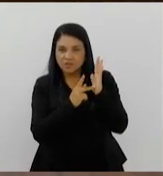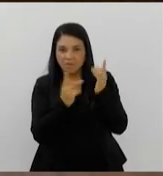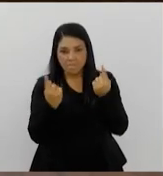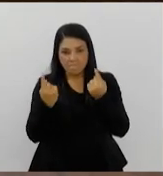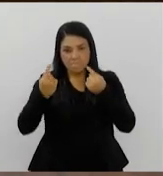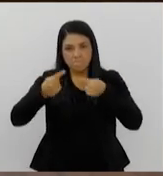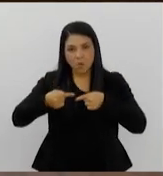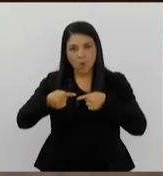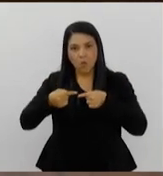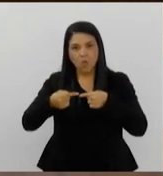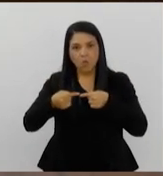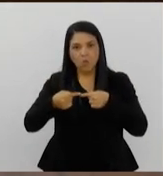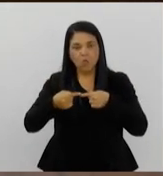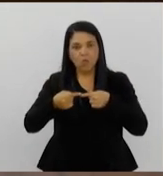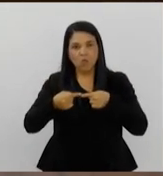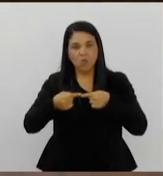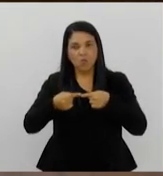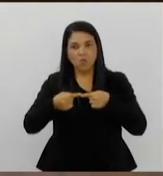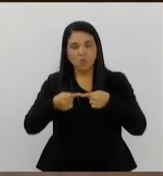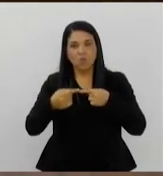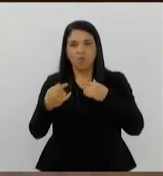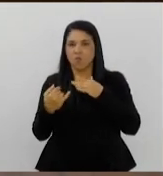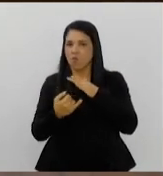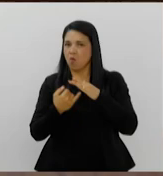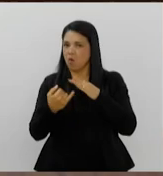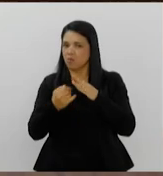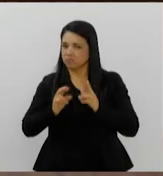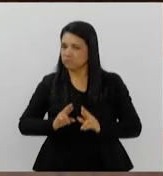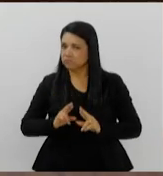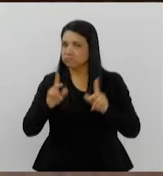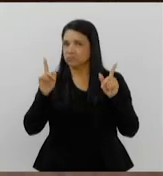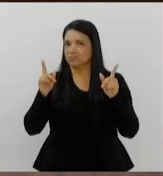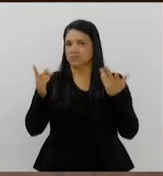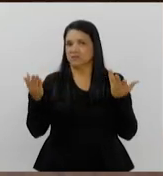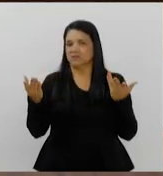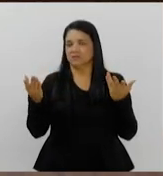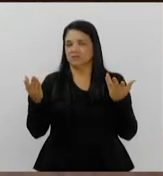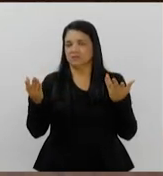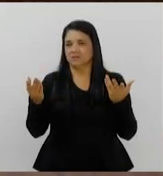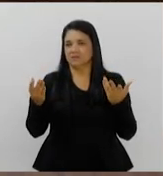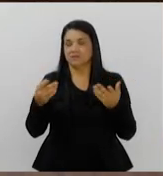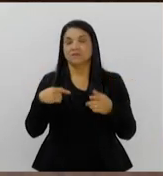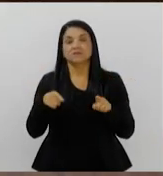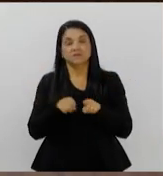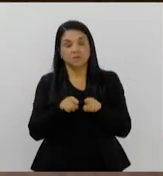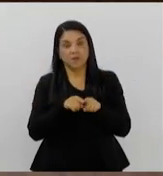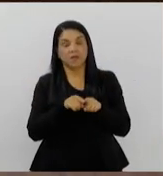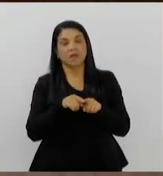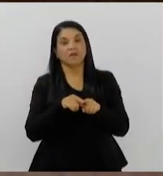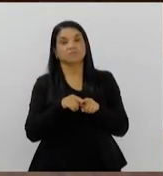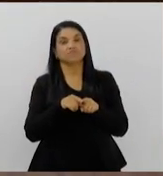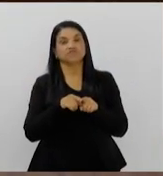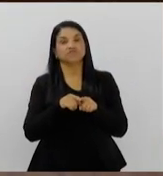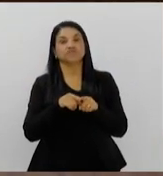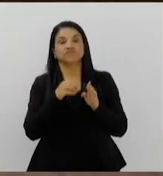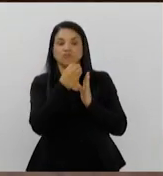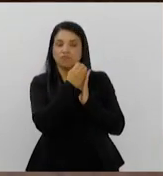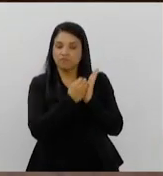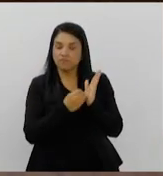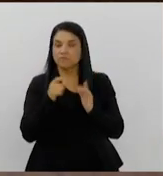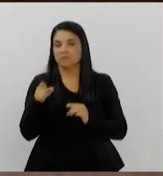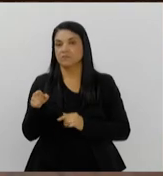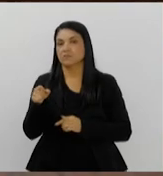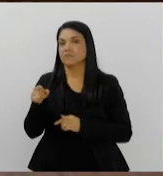de origem não é sindicalista. E também oficiando a secretária, alertando a ela,